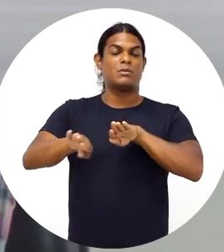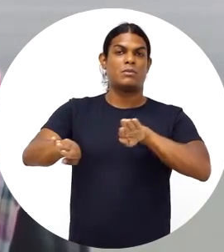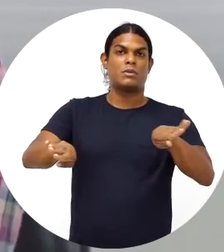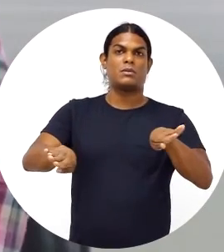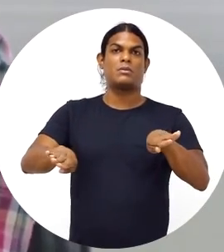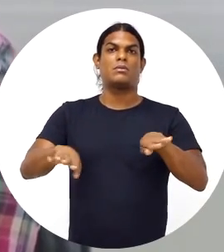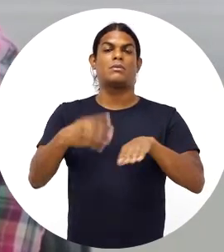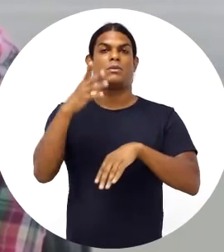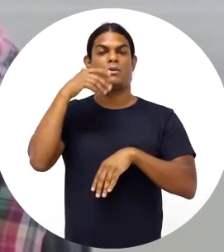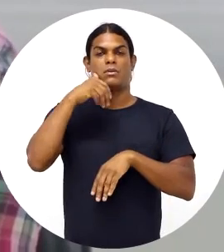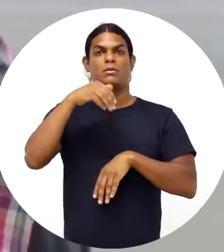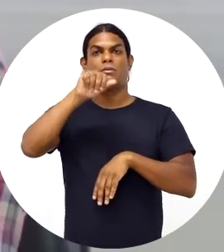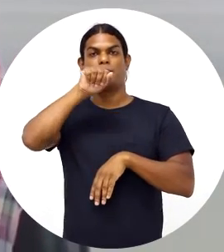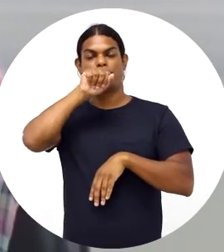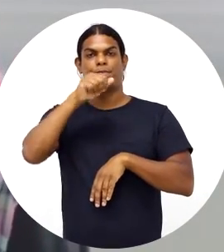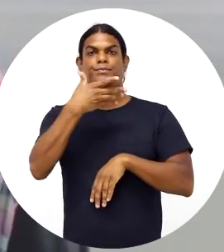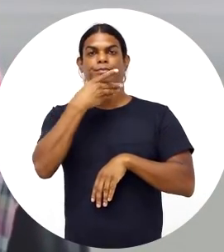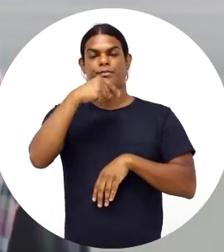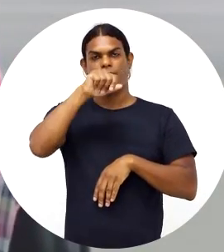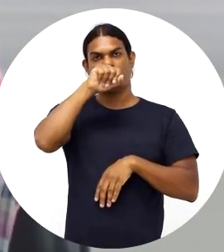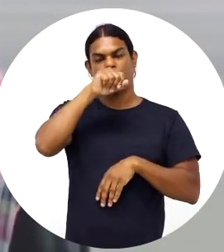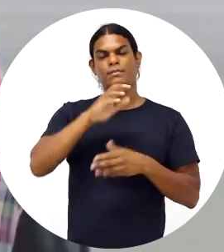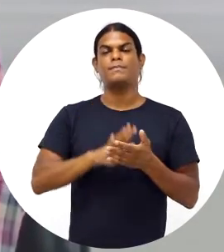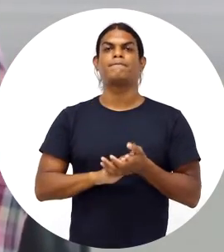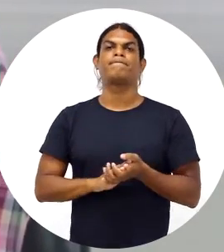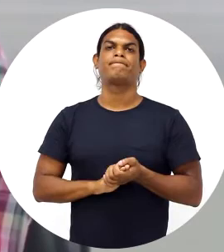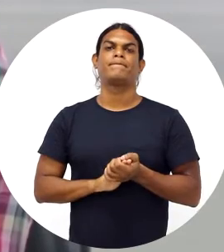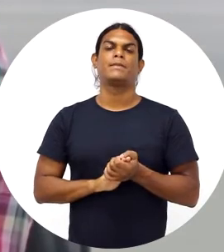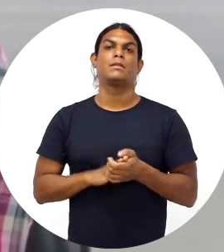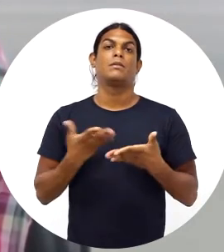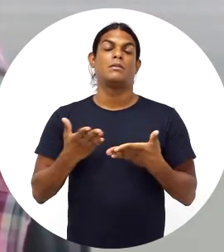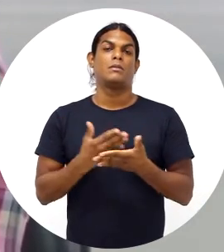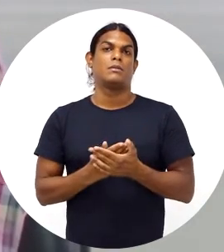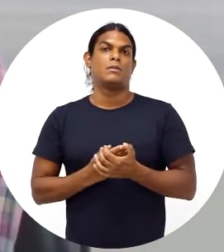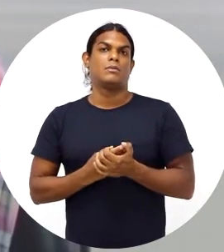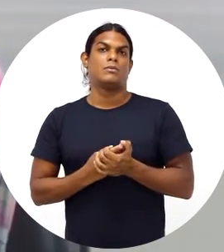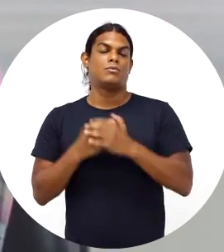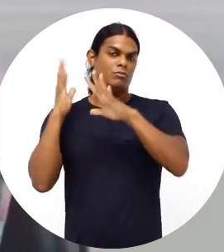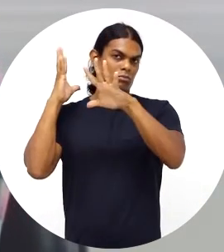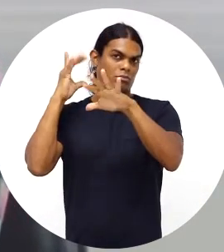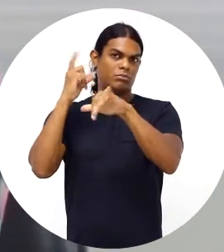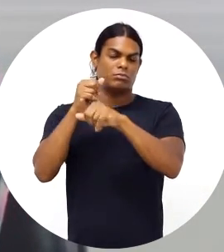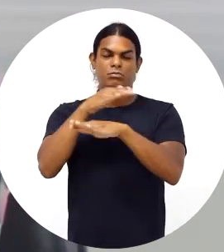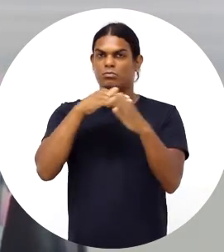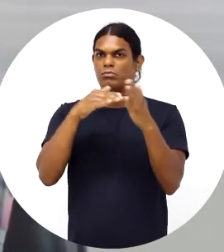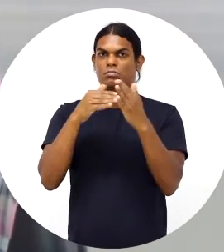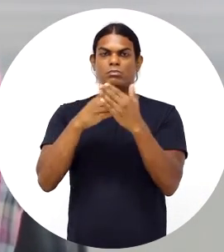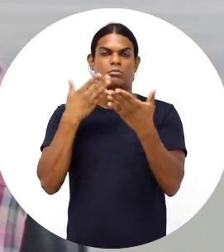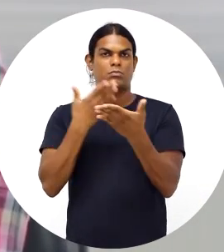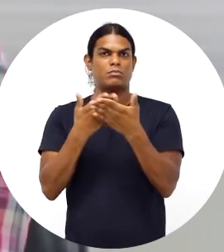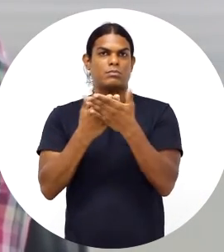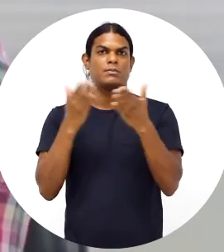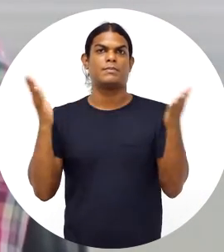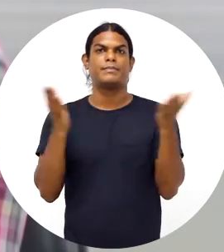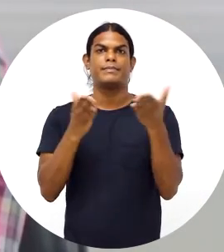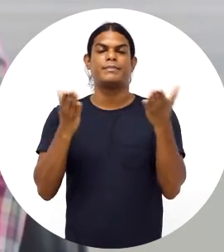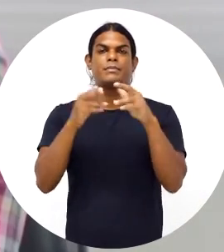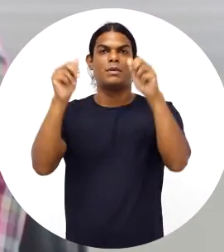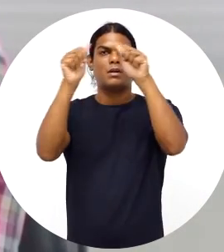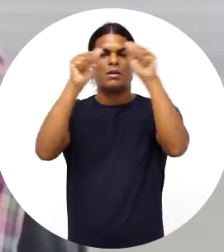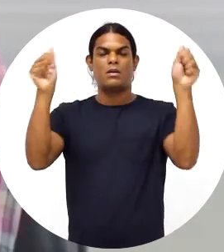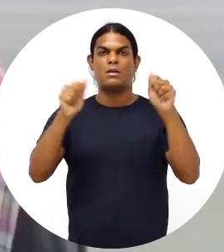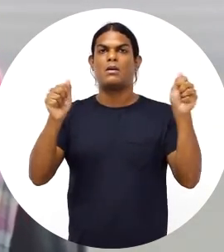Bem, vamos recapitular o que é que aprendemos hoje. Destacamos que a arte é